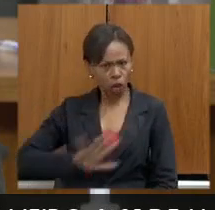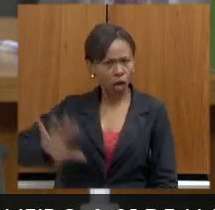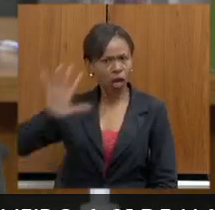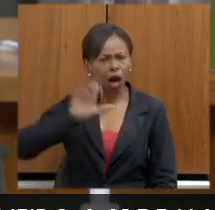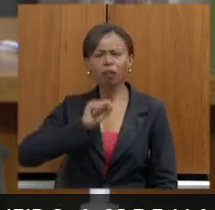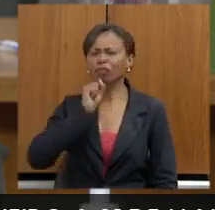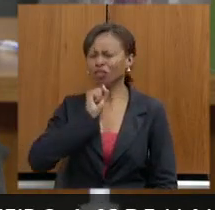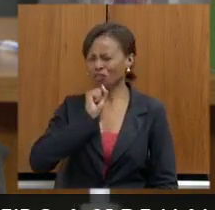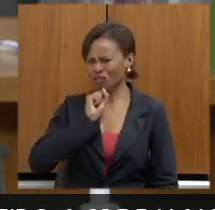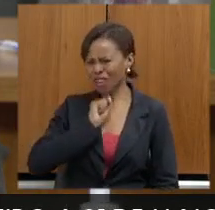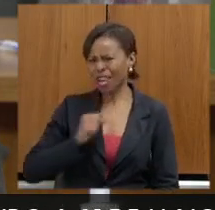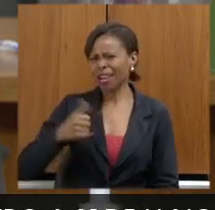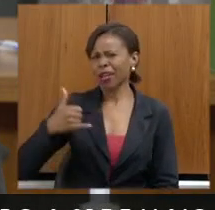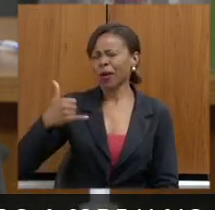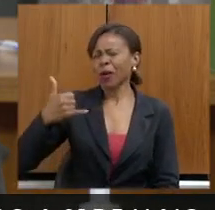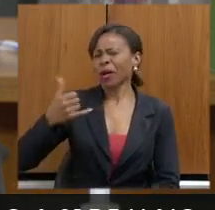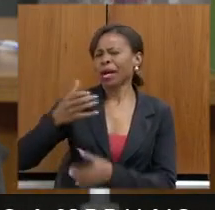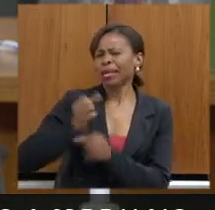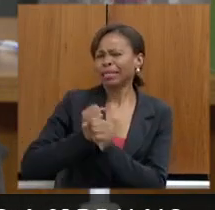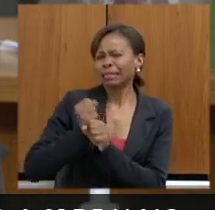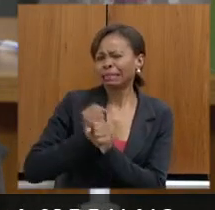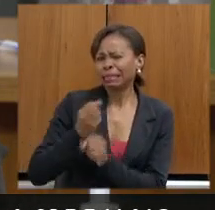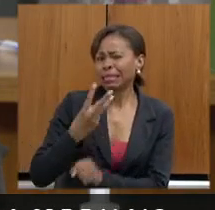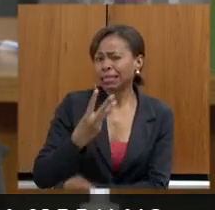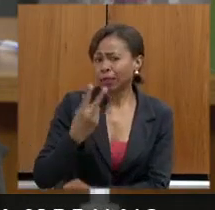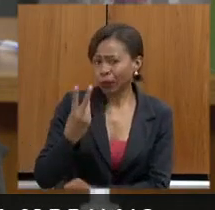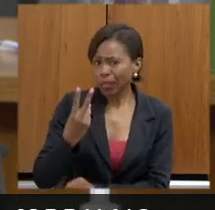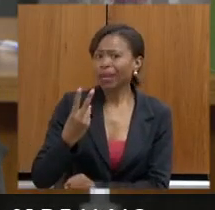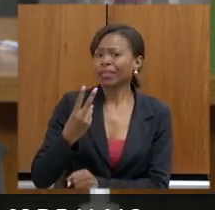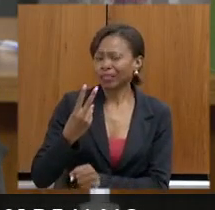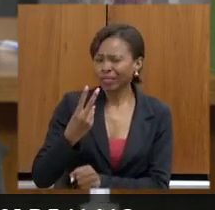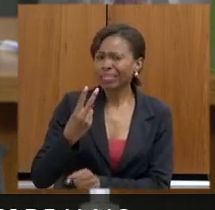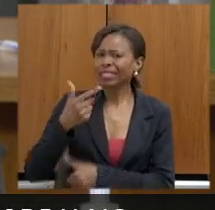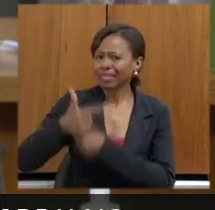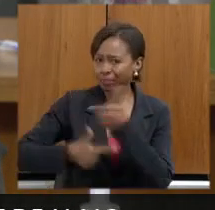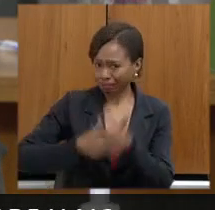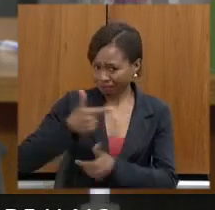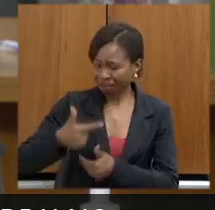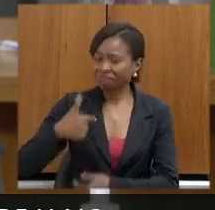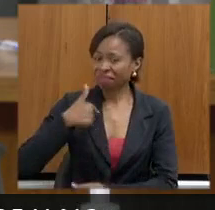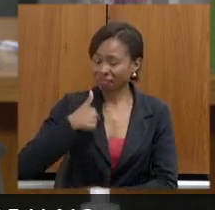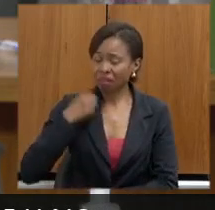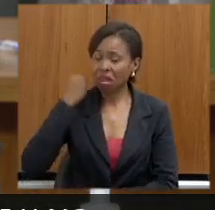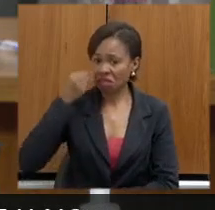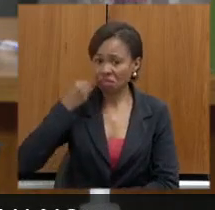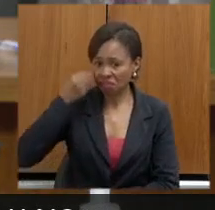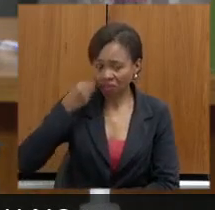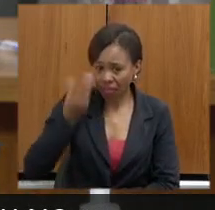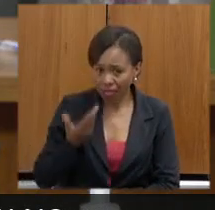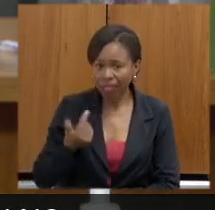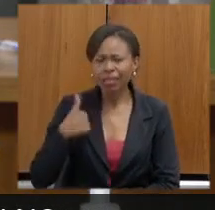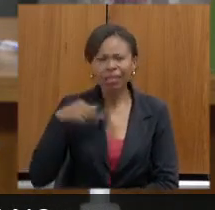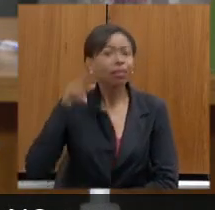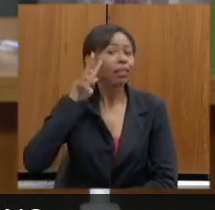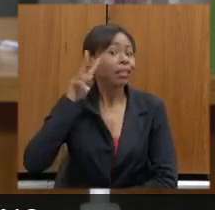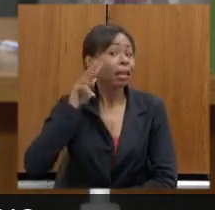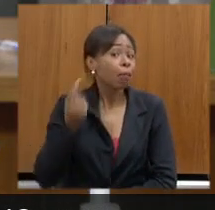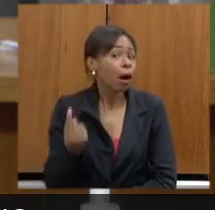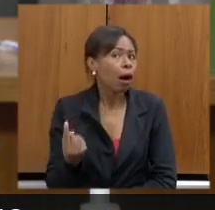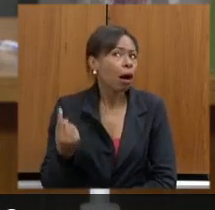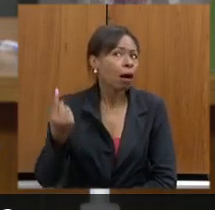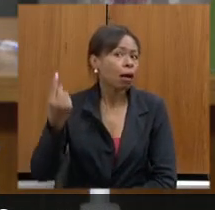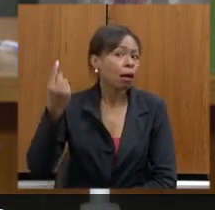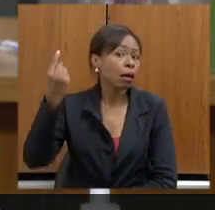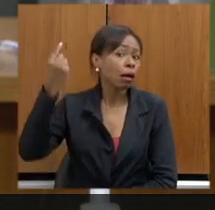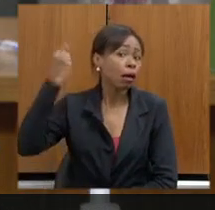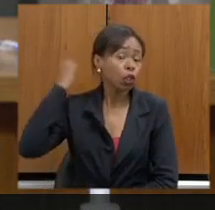com 32 anos de carreira e eu me lembro muito bem da condição do bombeiro